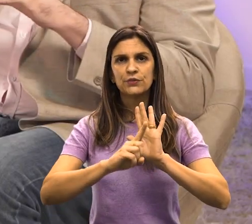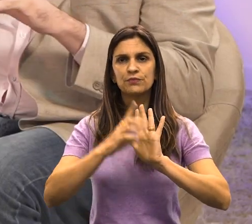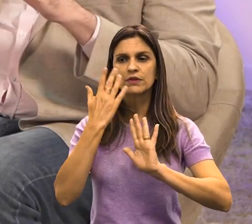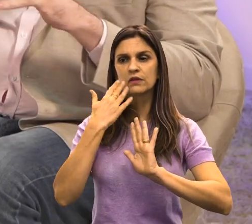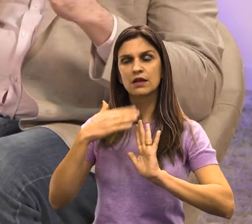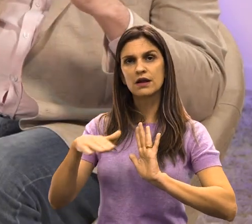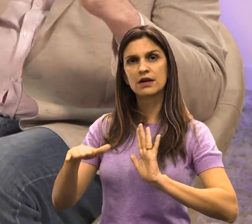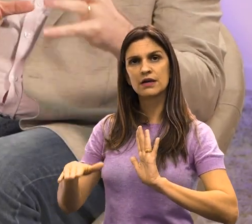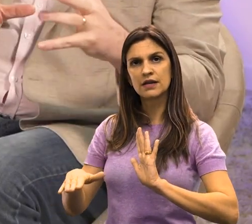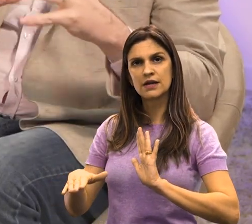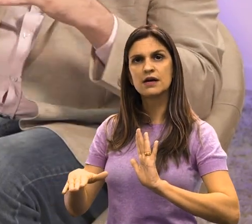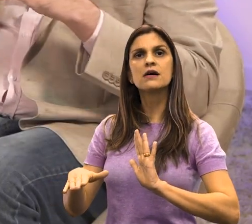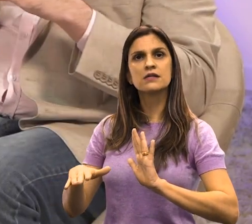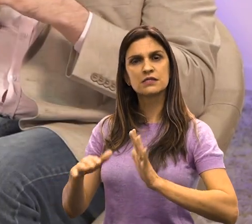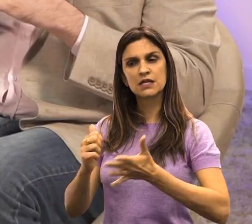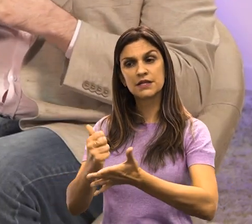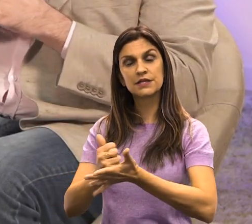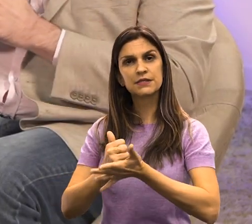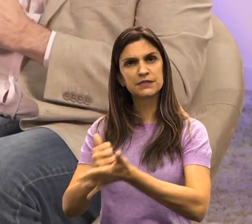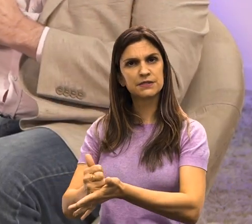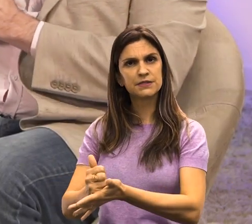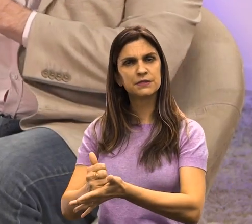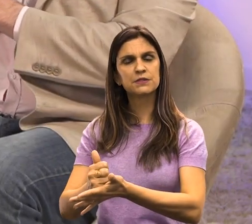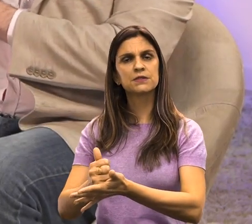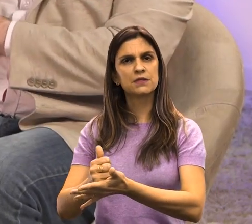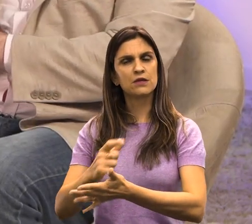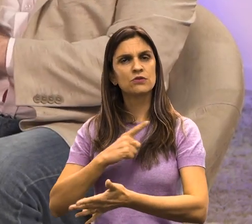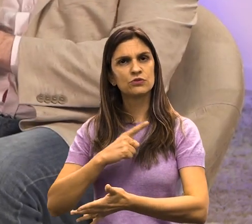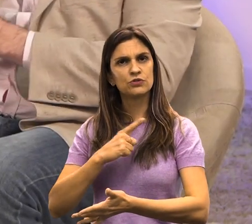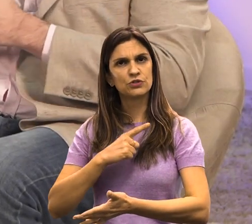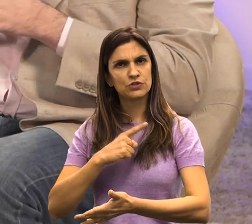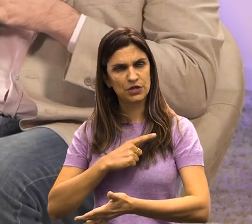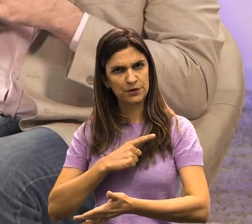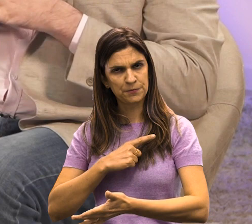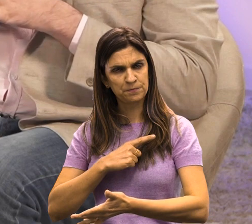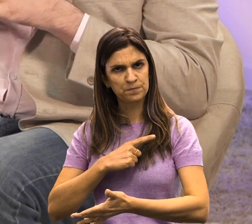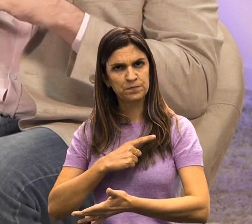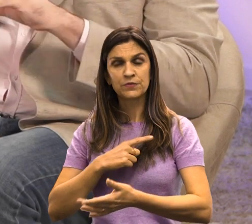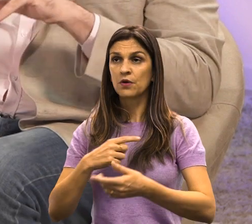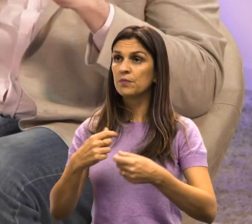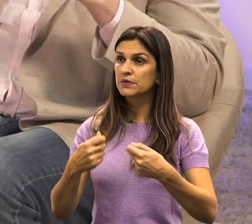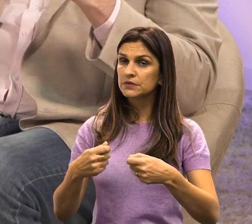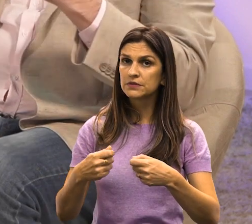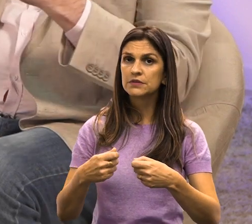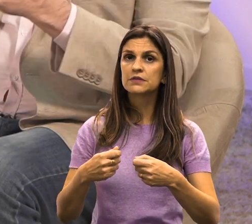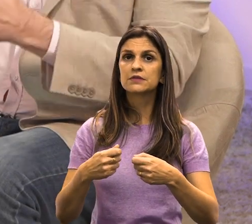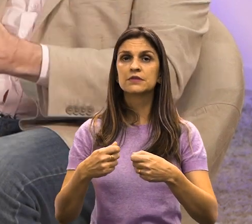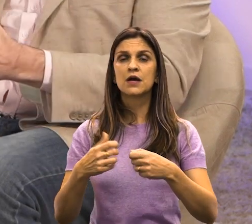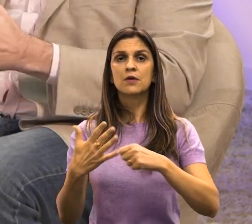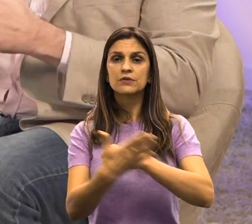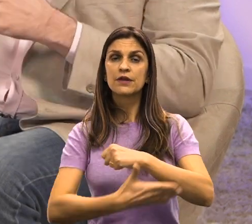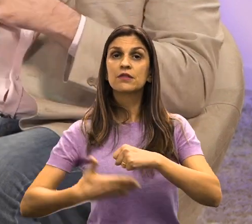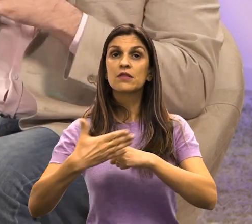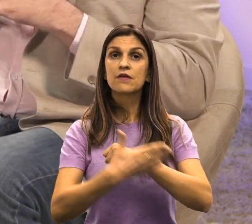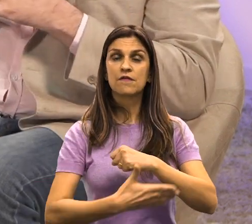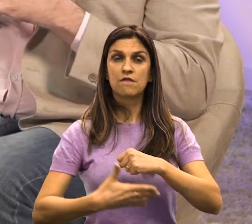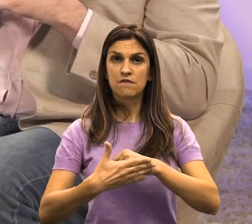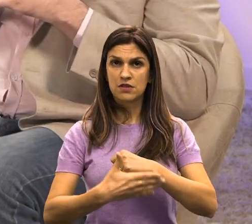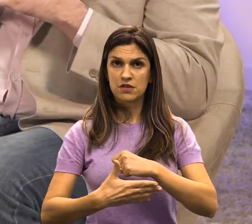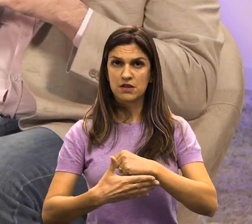né? Depende do grau da deficiência, se a criança necessita de um AP. Fizemos a defesa, por